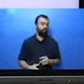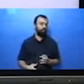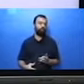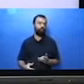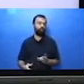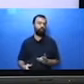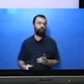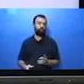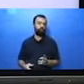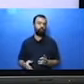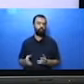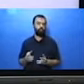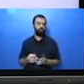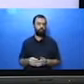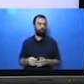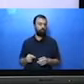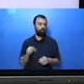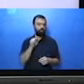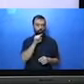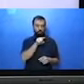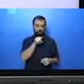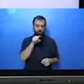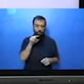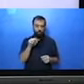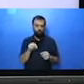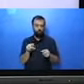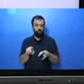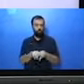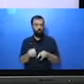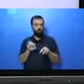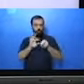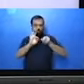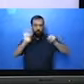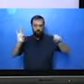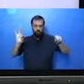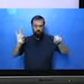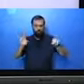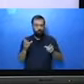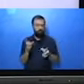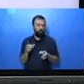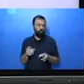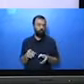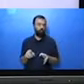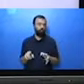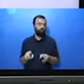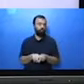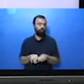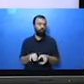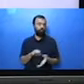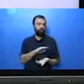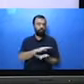Se divide em pontos, linhas, superfície e volume.